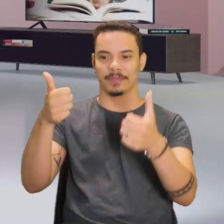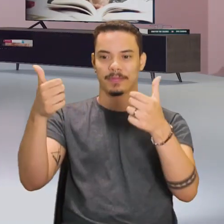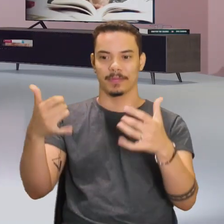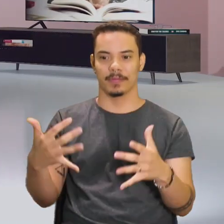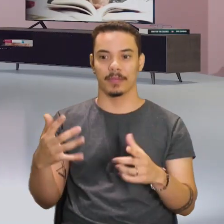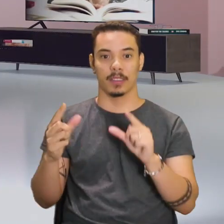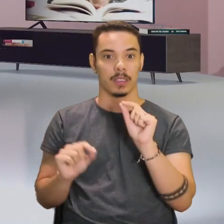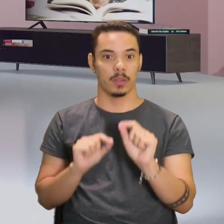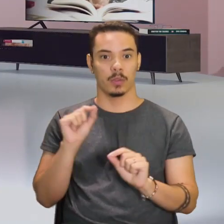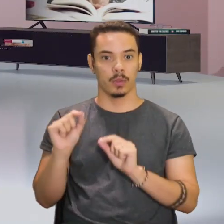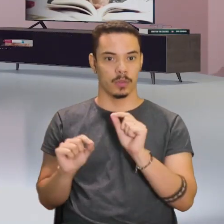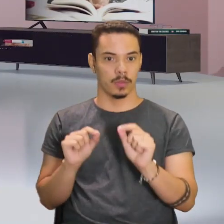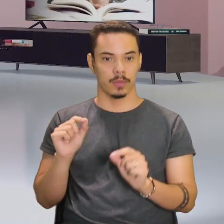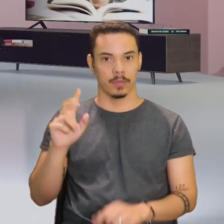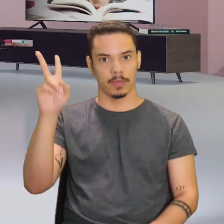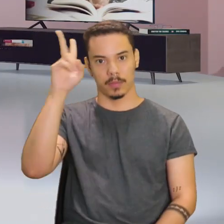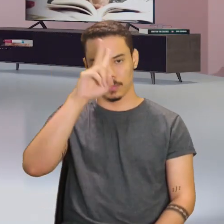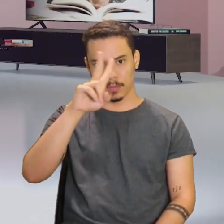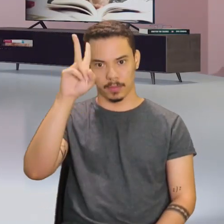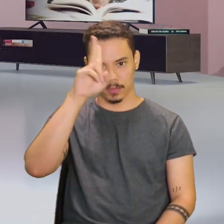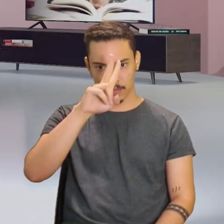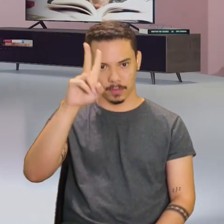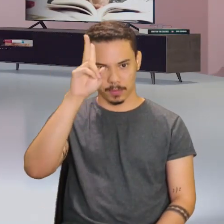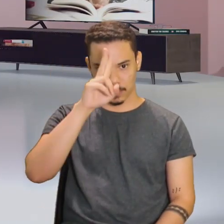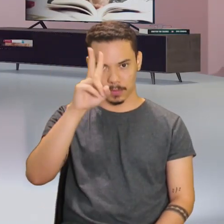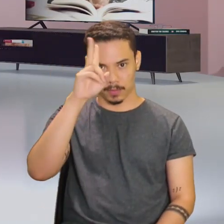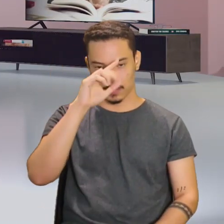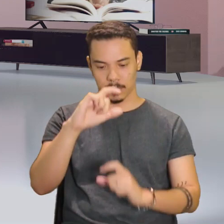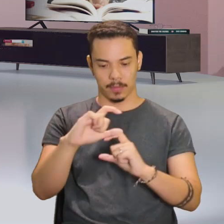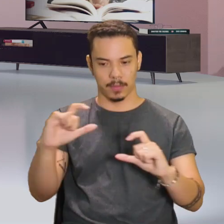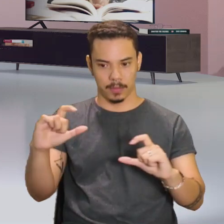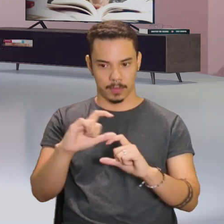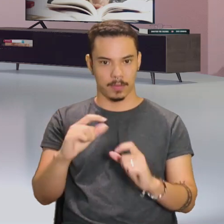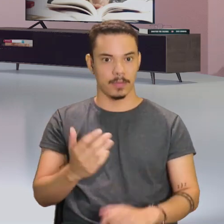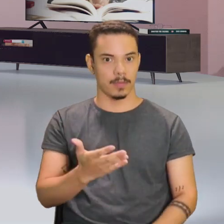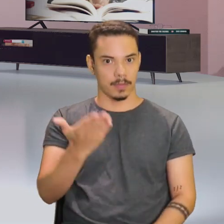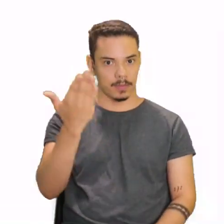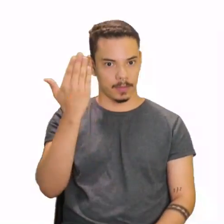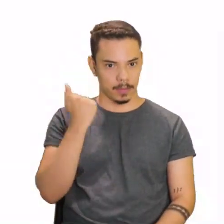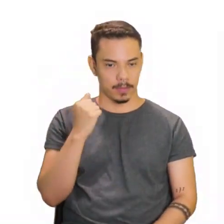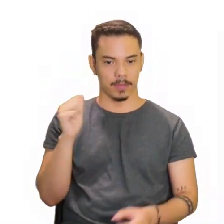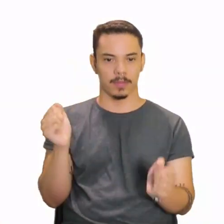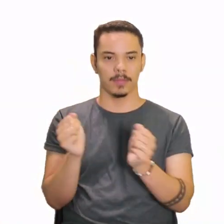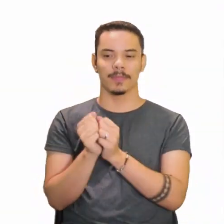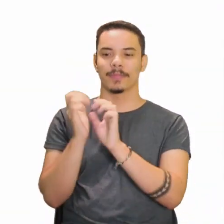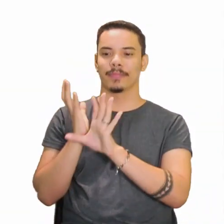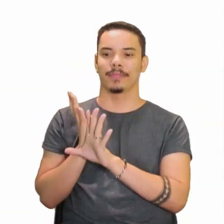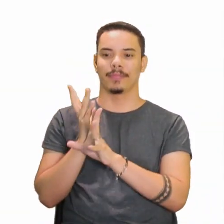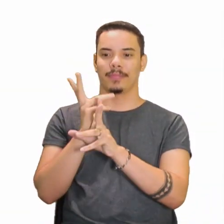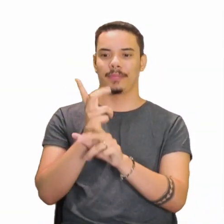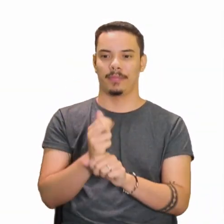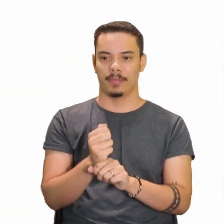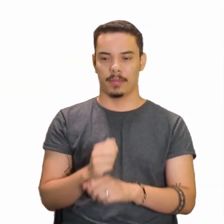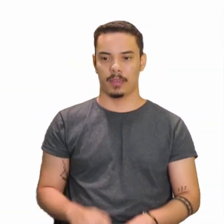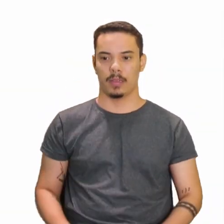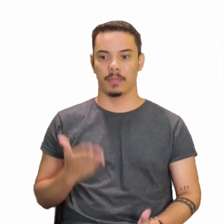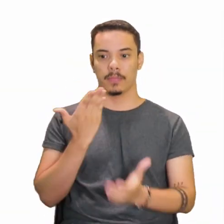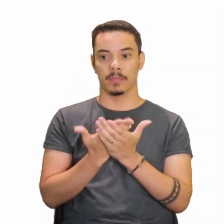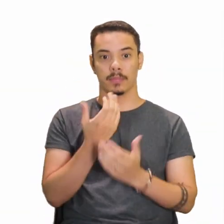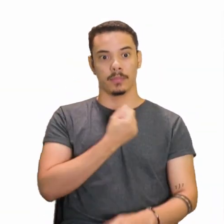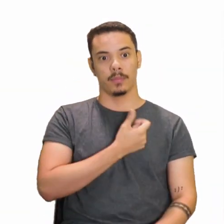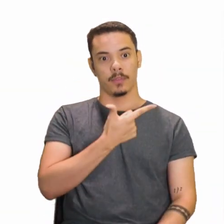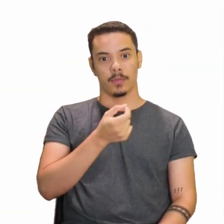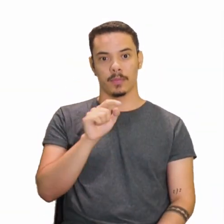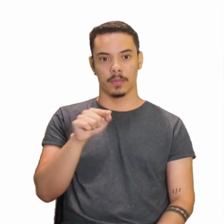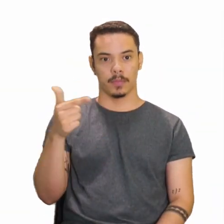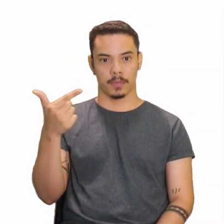o que, amada? As histórias em quadrinhos. Vamos lá então, vamos para a nossa revisão. Aula